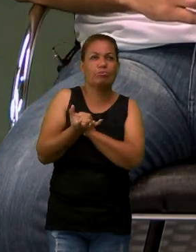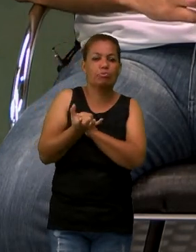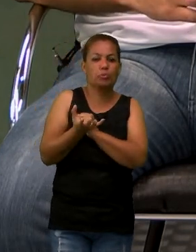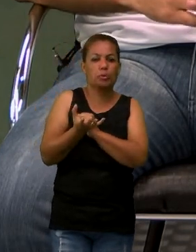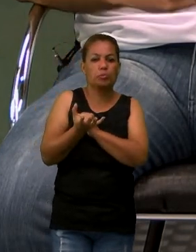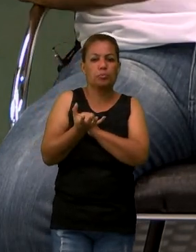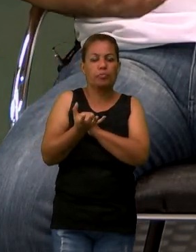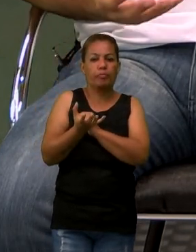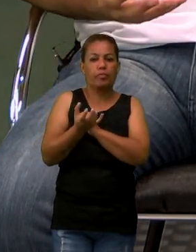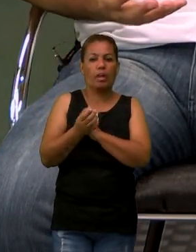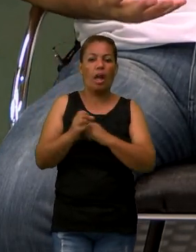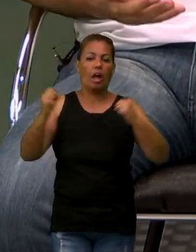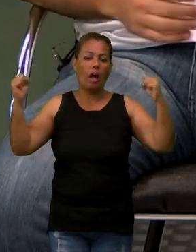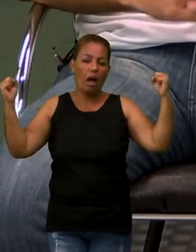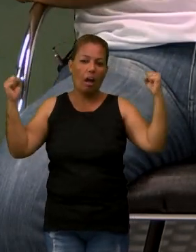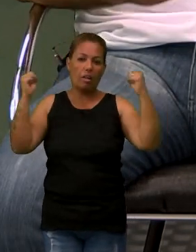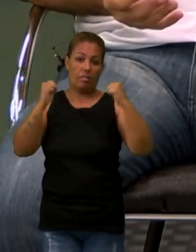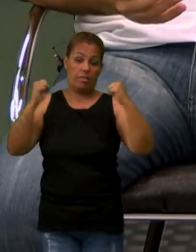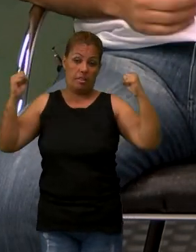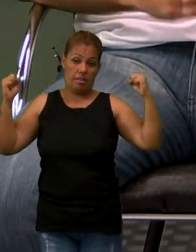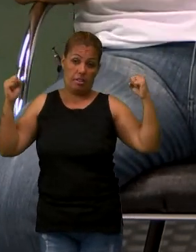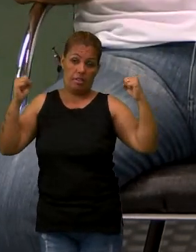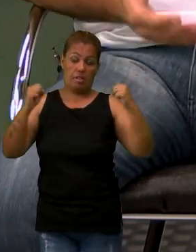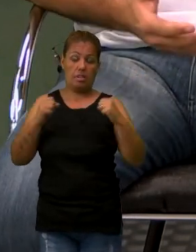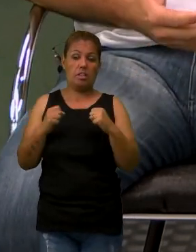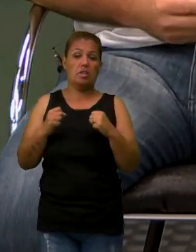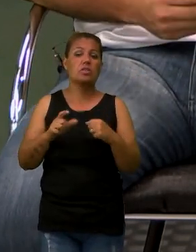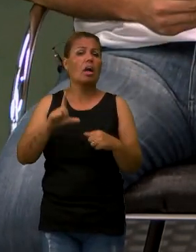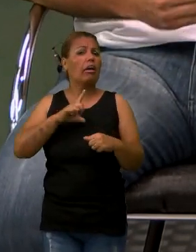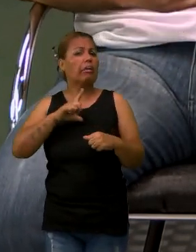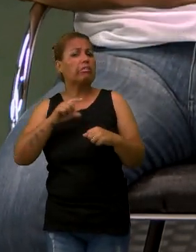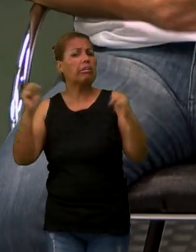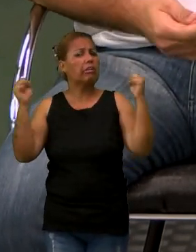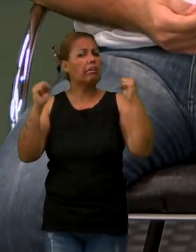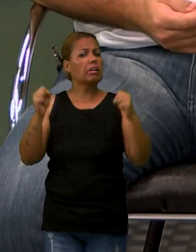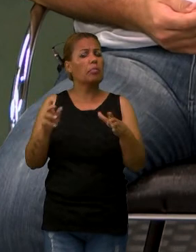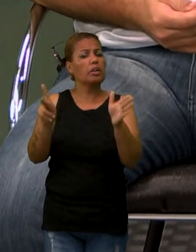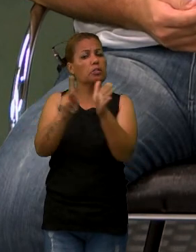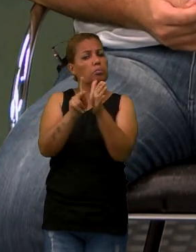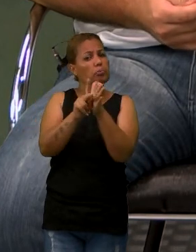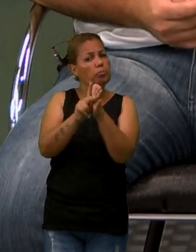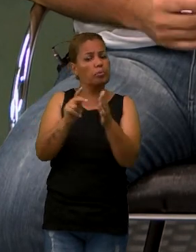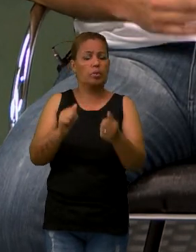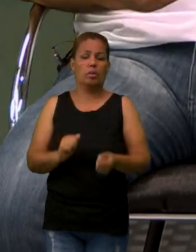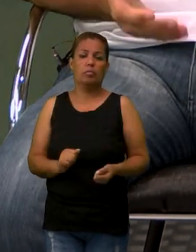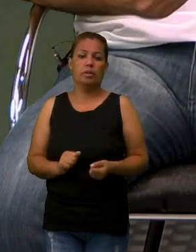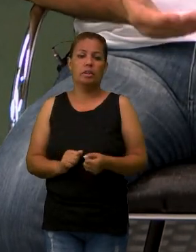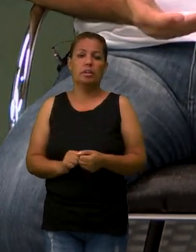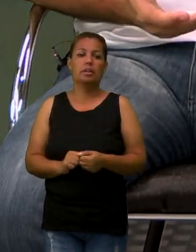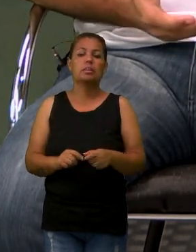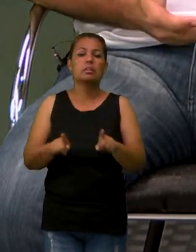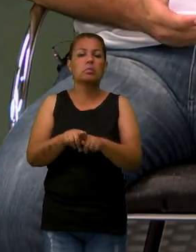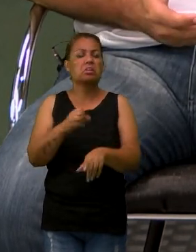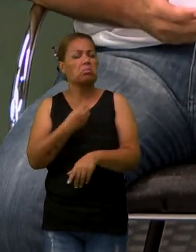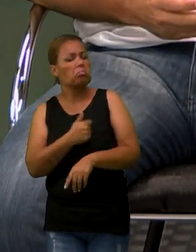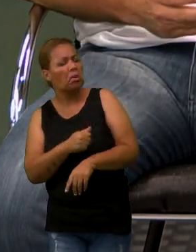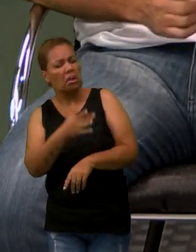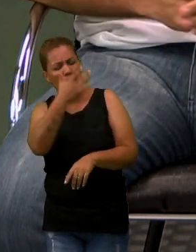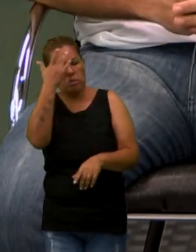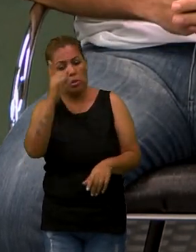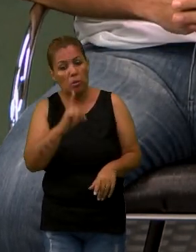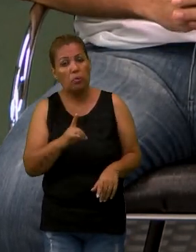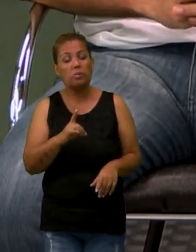se exercitar de alguma forma fazer um alongamento existem academista pra isso que atendem bem o deficiente